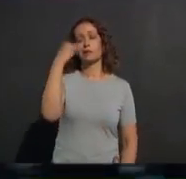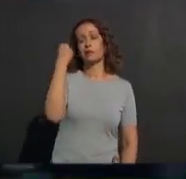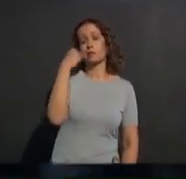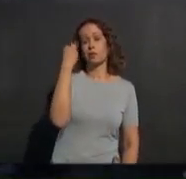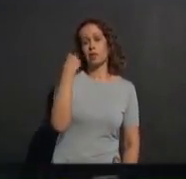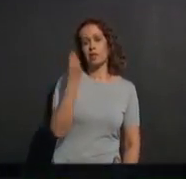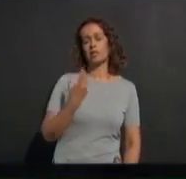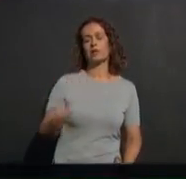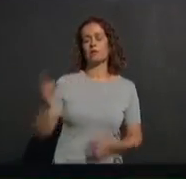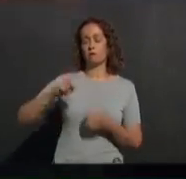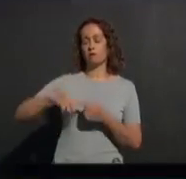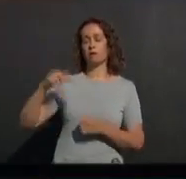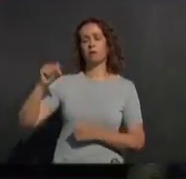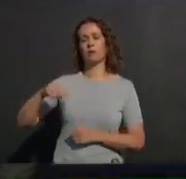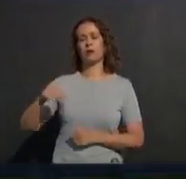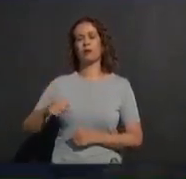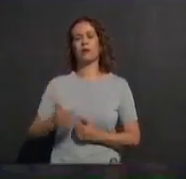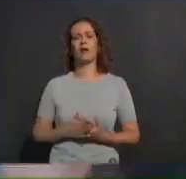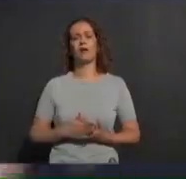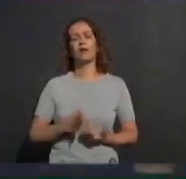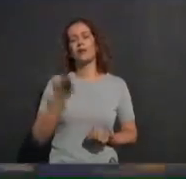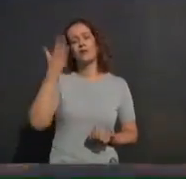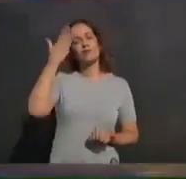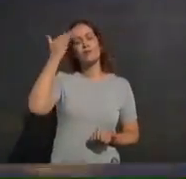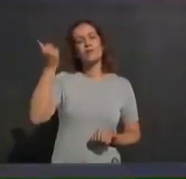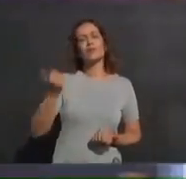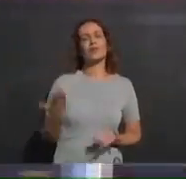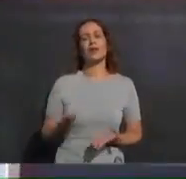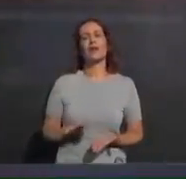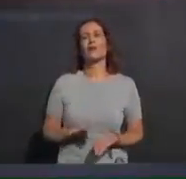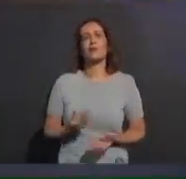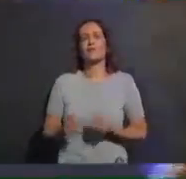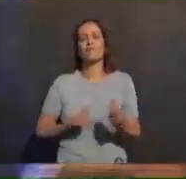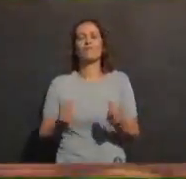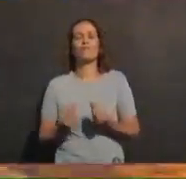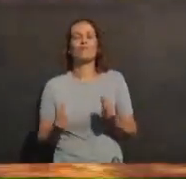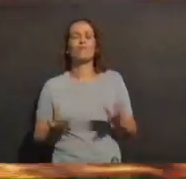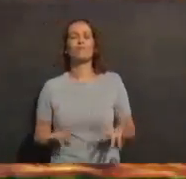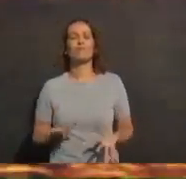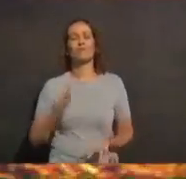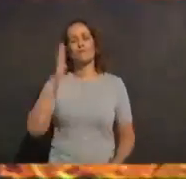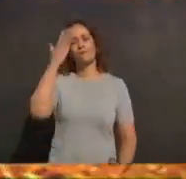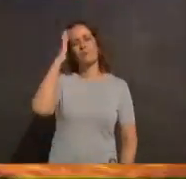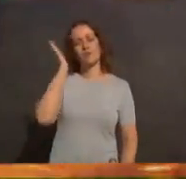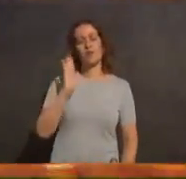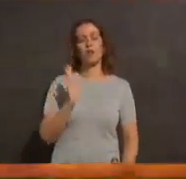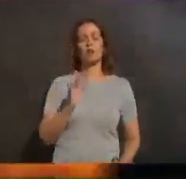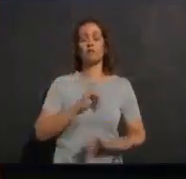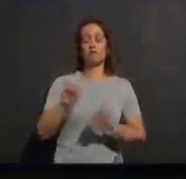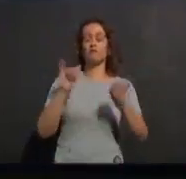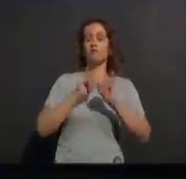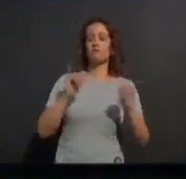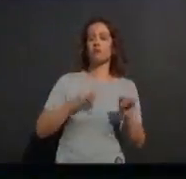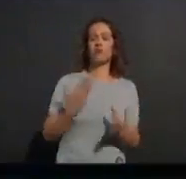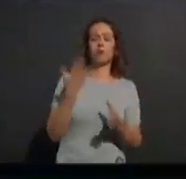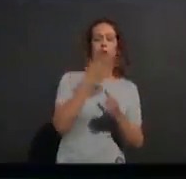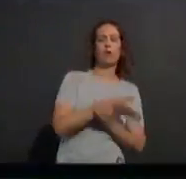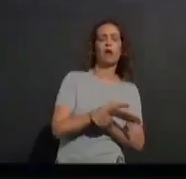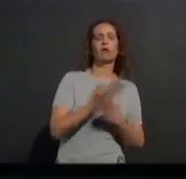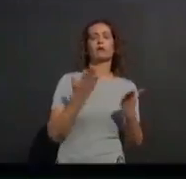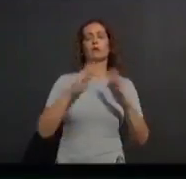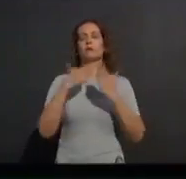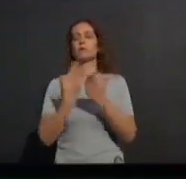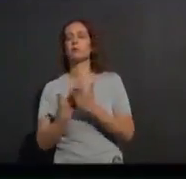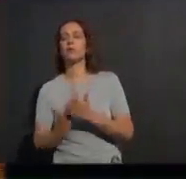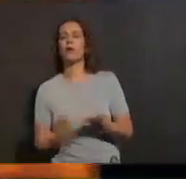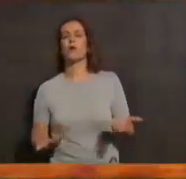Israel, volta para cá e não sabe reproduzir isso no dia a dia, não sabe reproduzir isso dentro do táxi, na escola, em casa, no